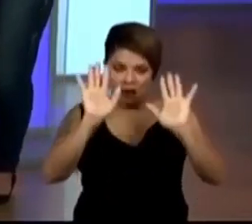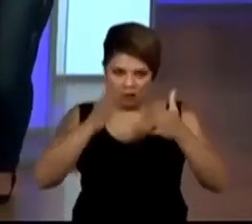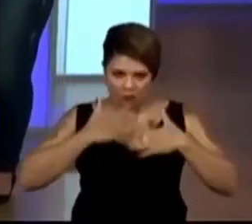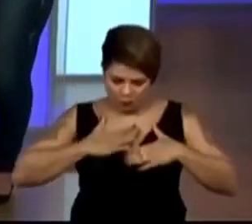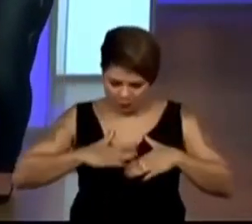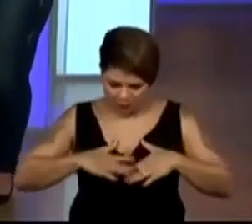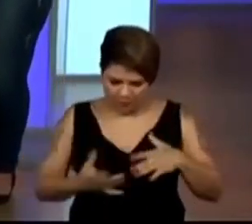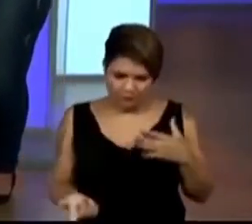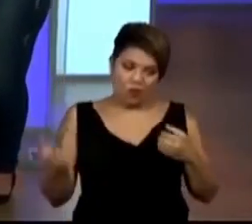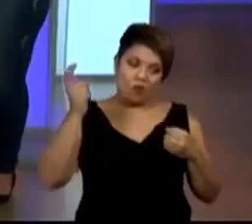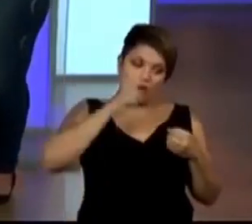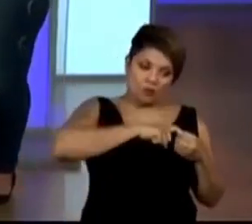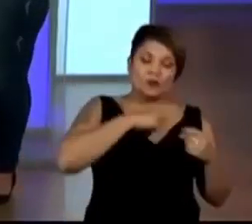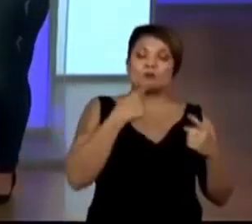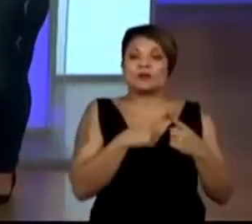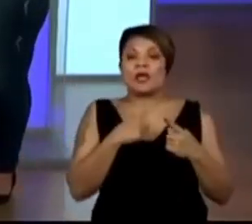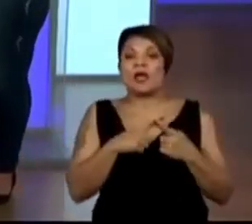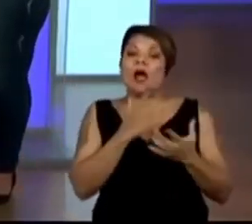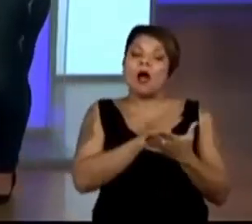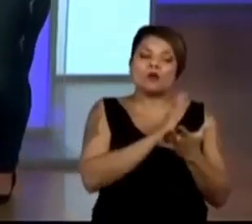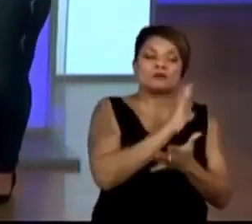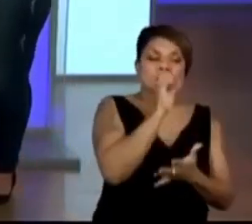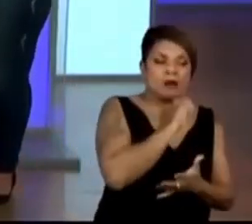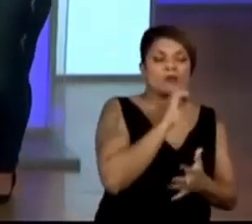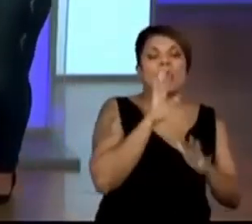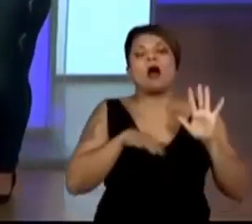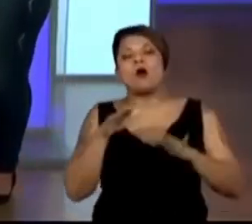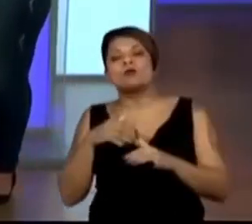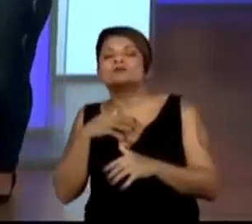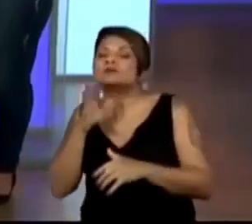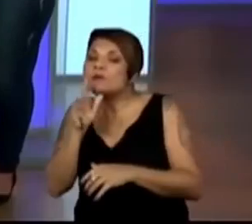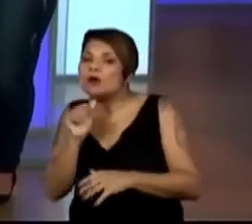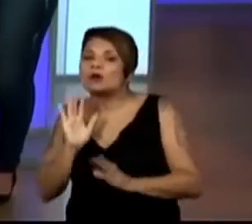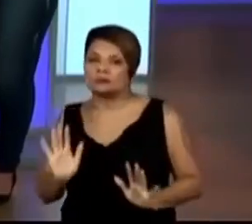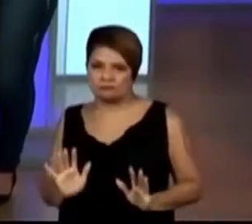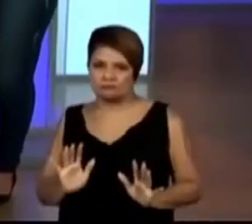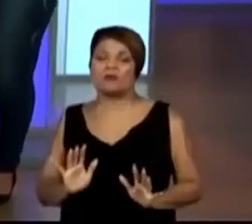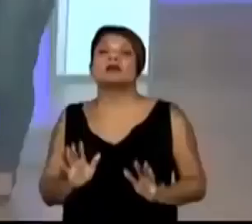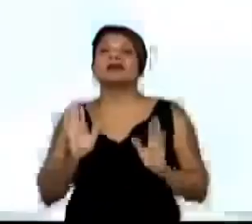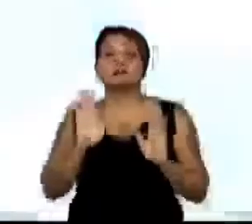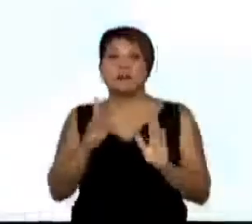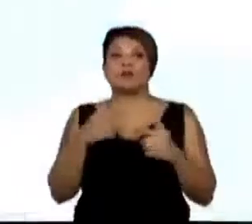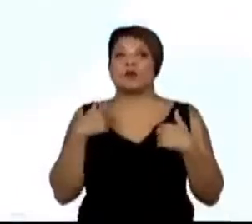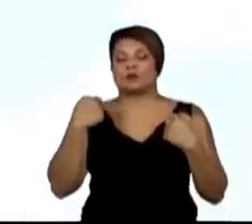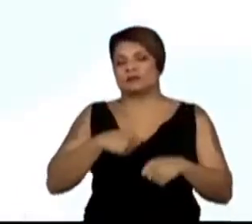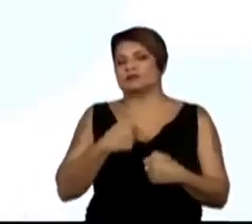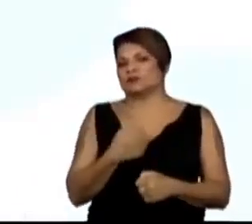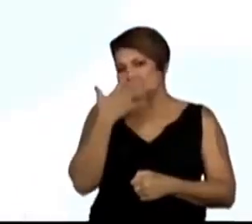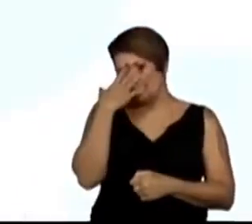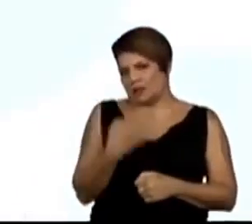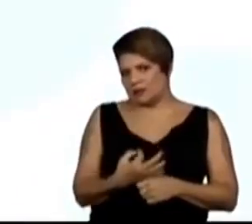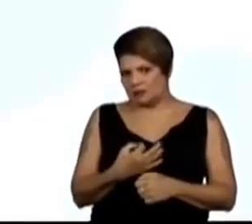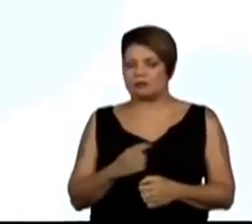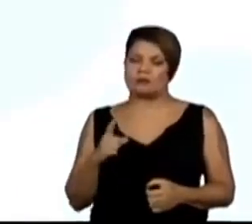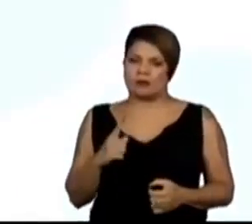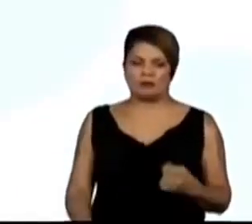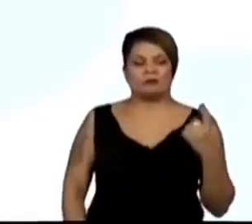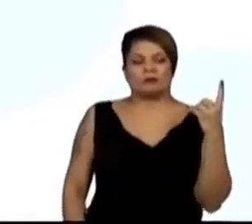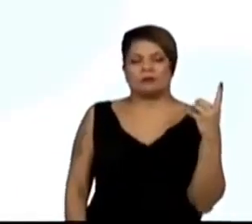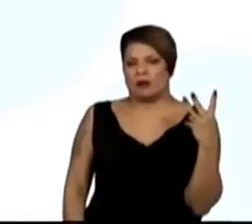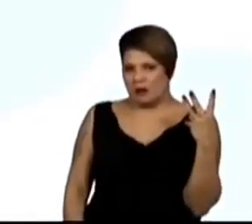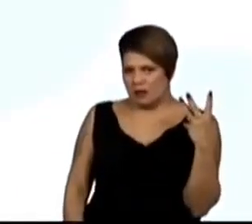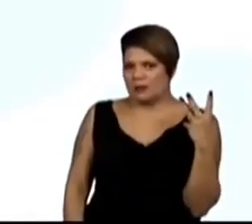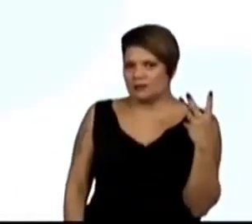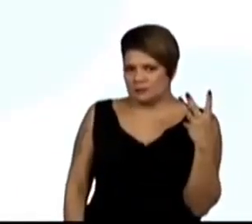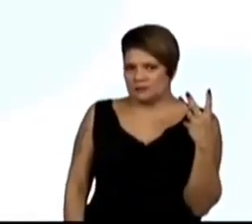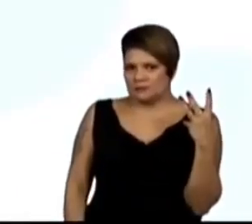atingir a nossa aula aprendendo. Olha só, eu preciso entender que eu tenho o valor de 13 tampinhas do Lucas.